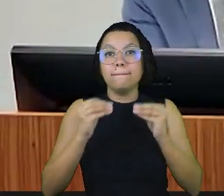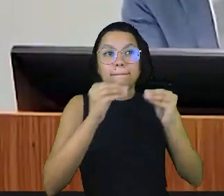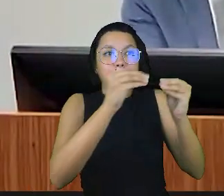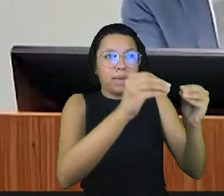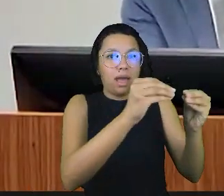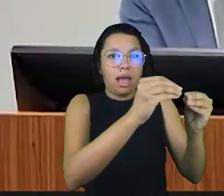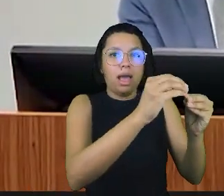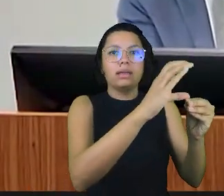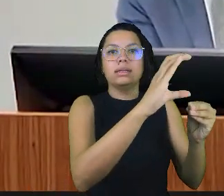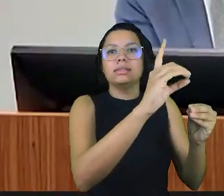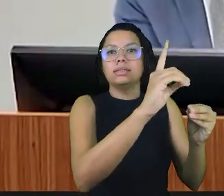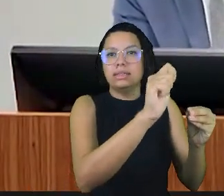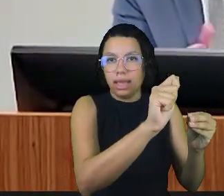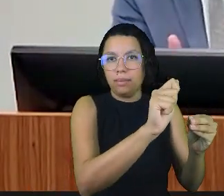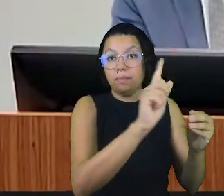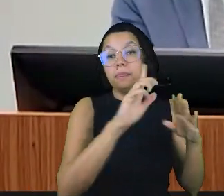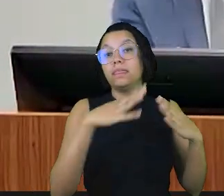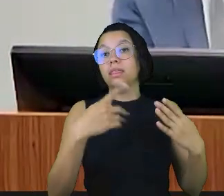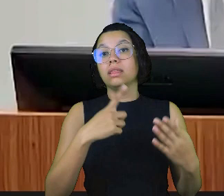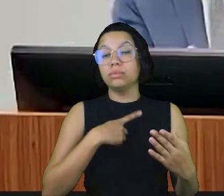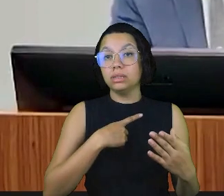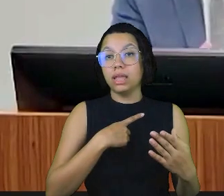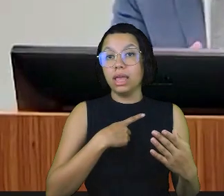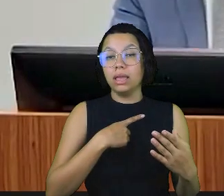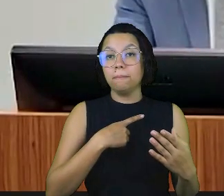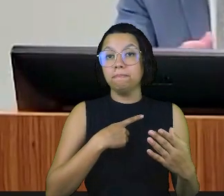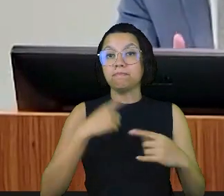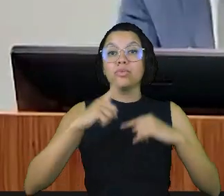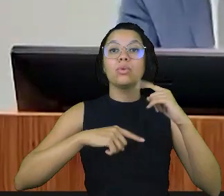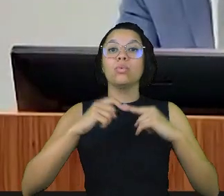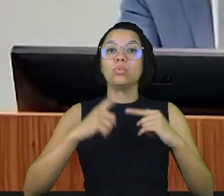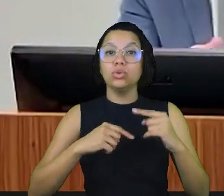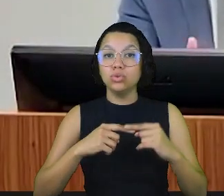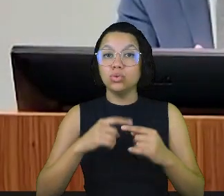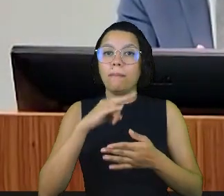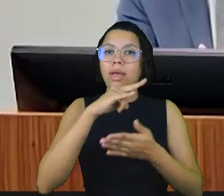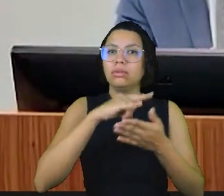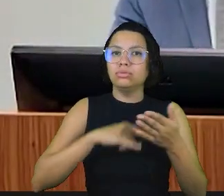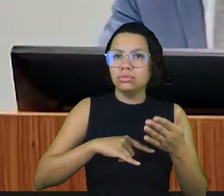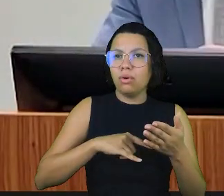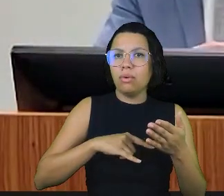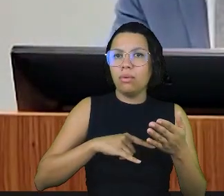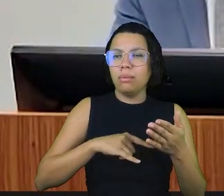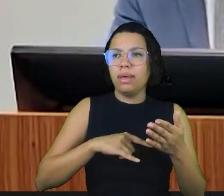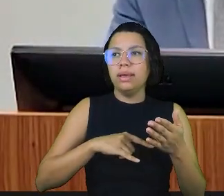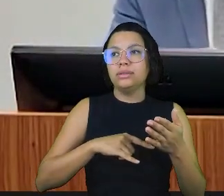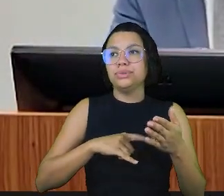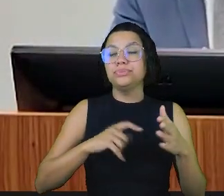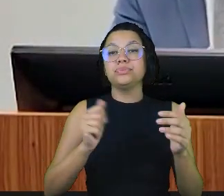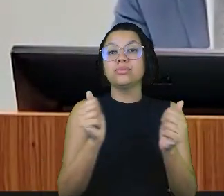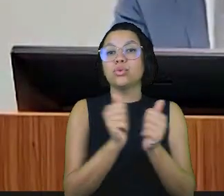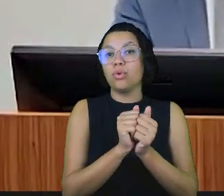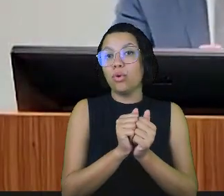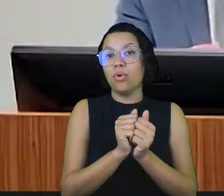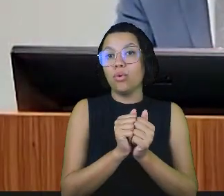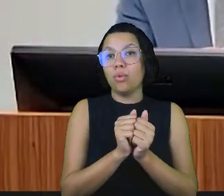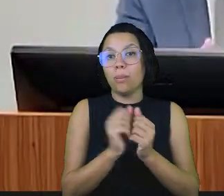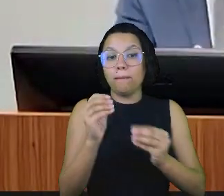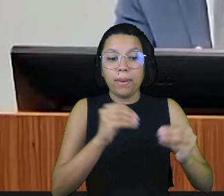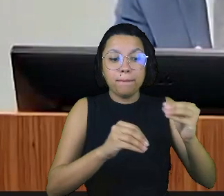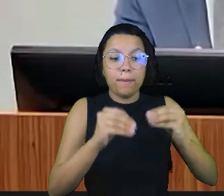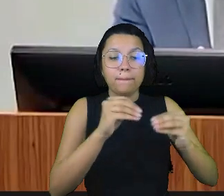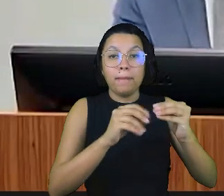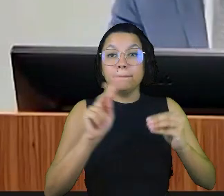CDA. E aí nós teríamos uma figura, ou melhor, um instrumento, um documento com uma